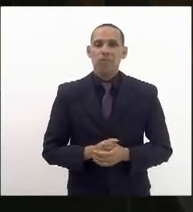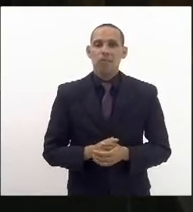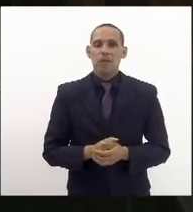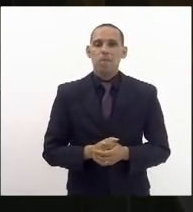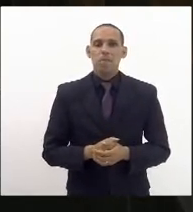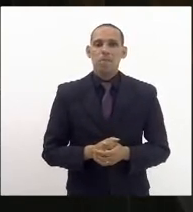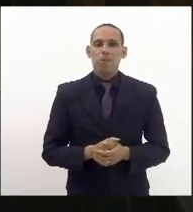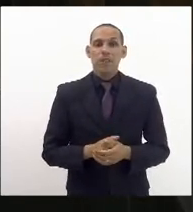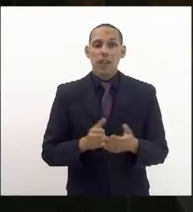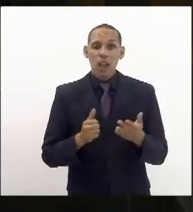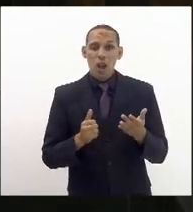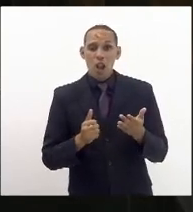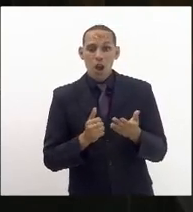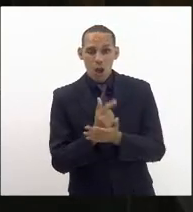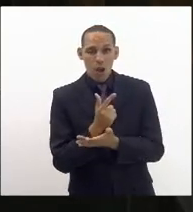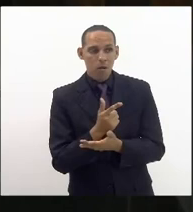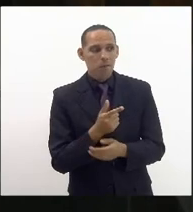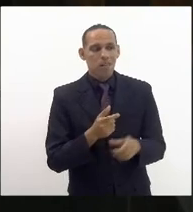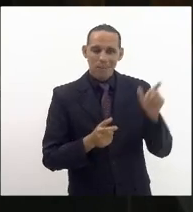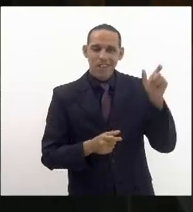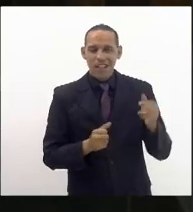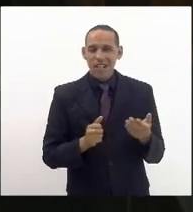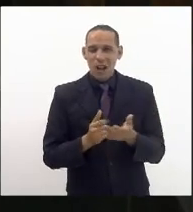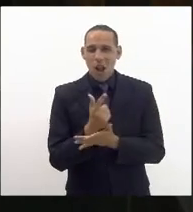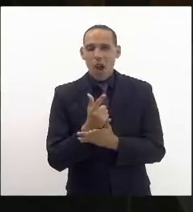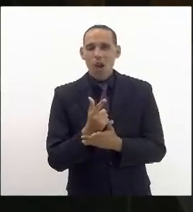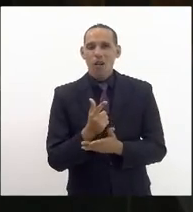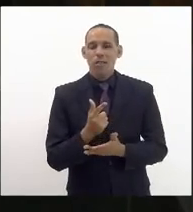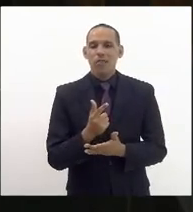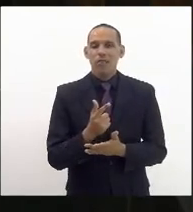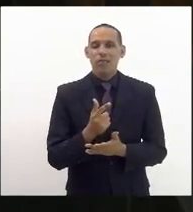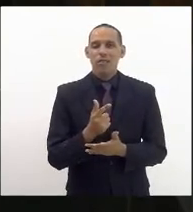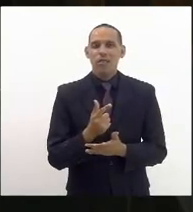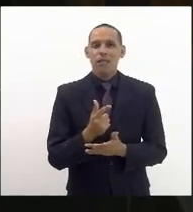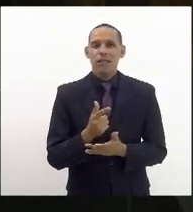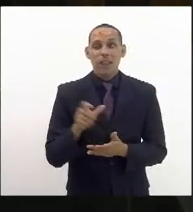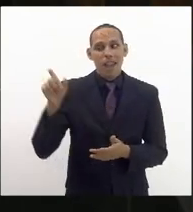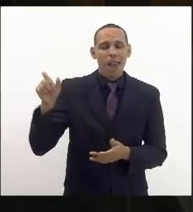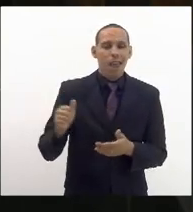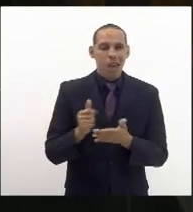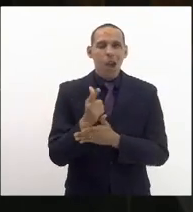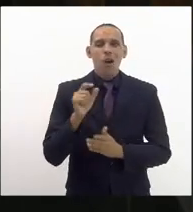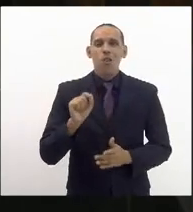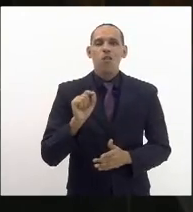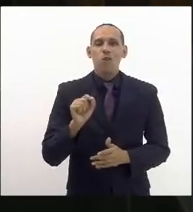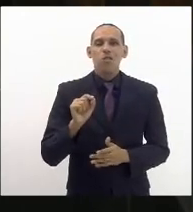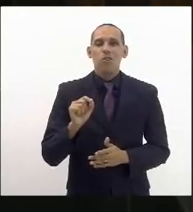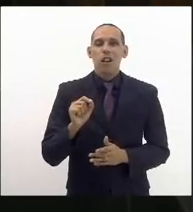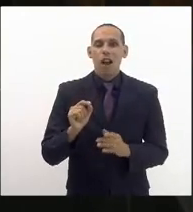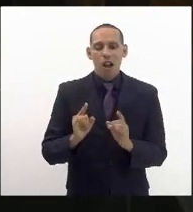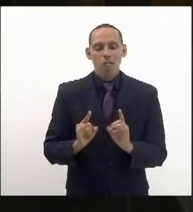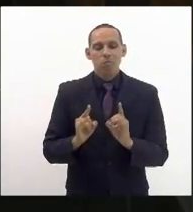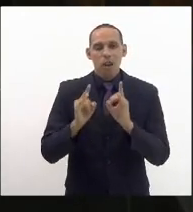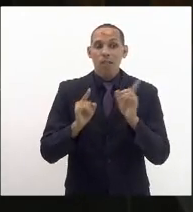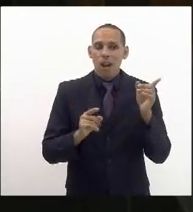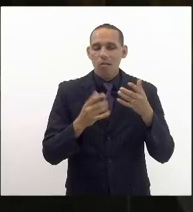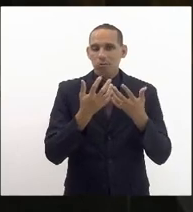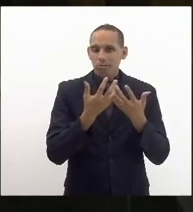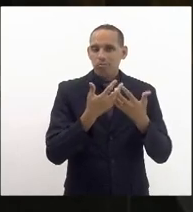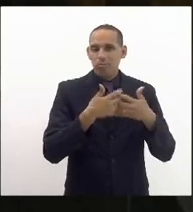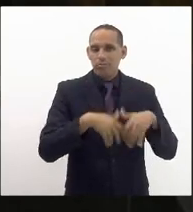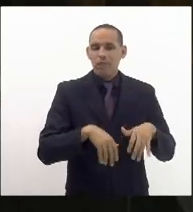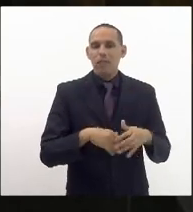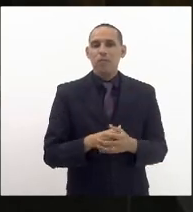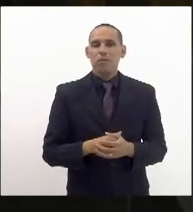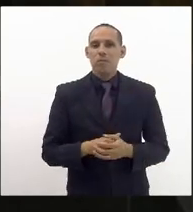está comprando numa transação obscura um imóvel na cidade de Petrópolis,